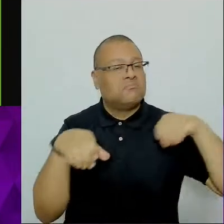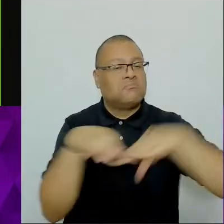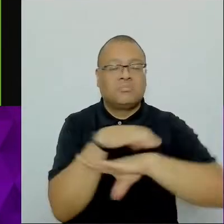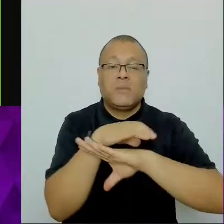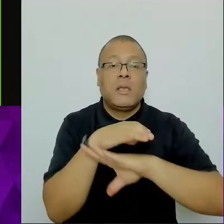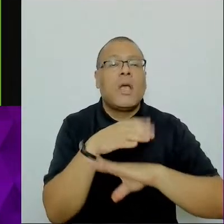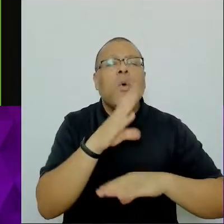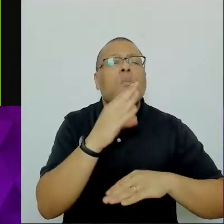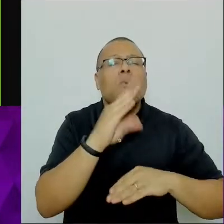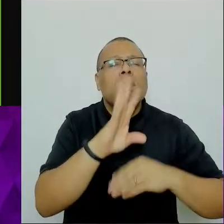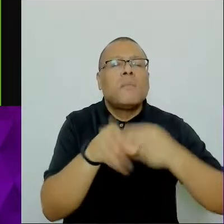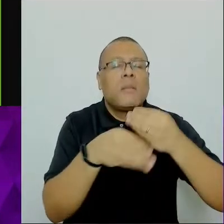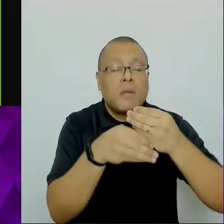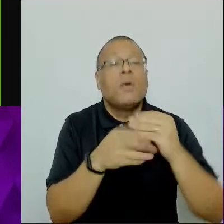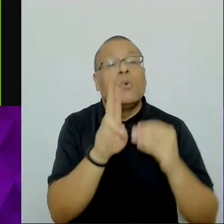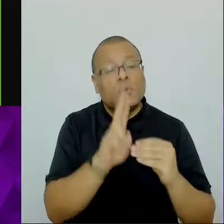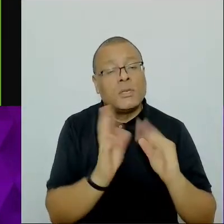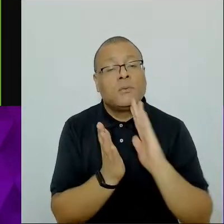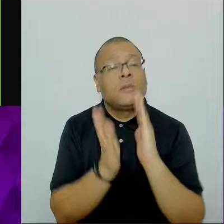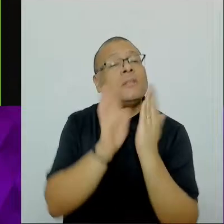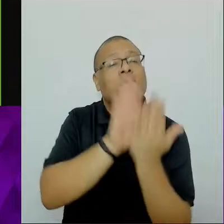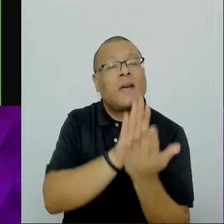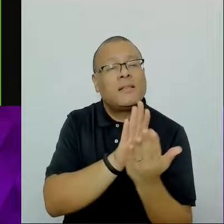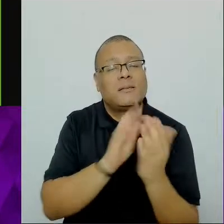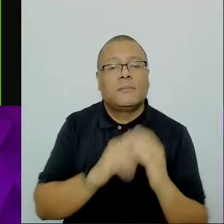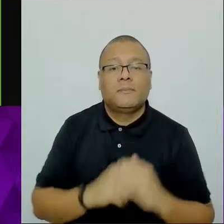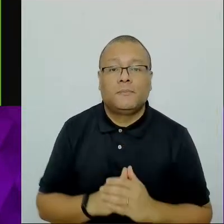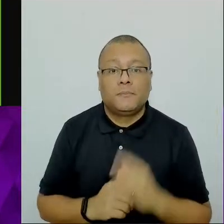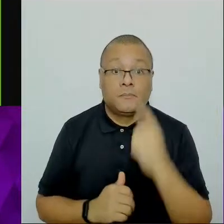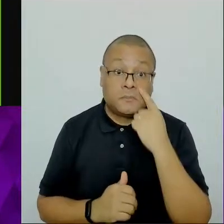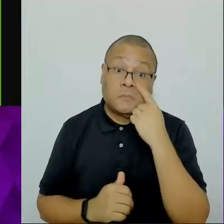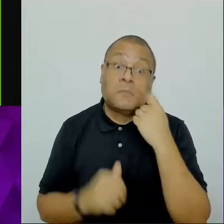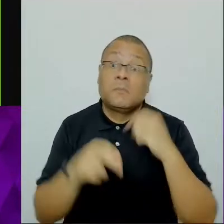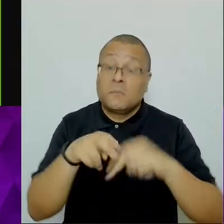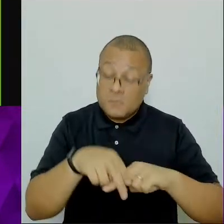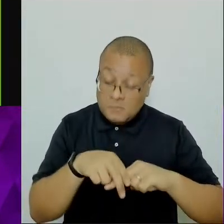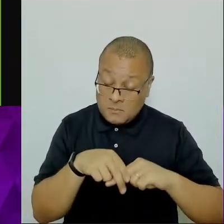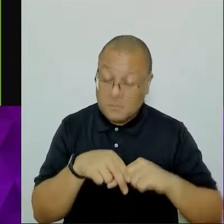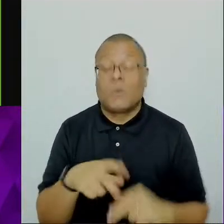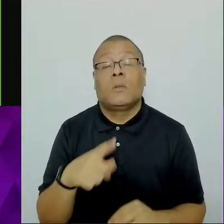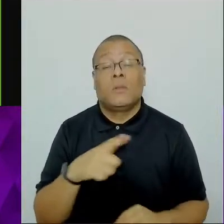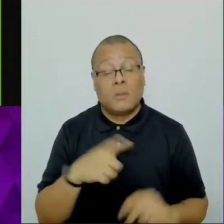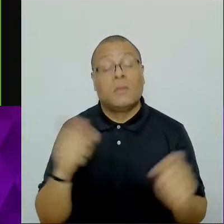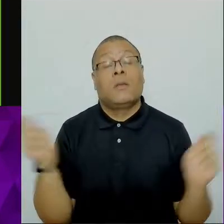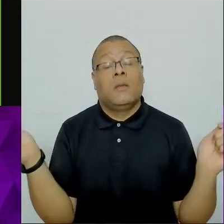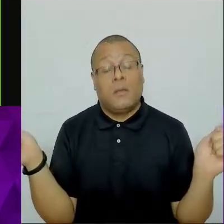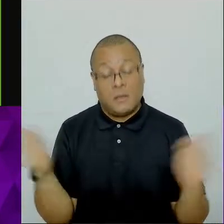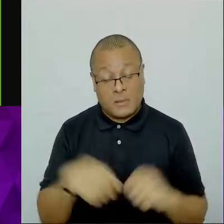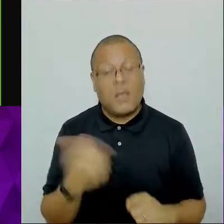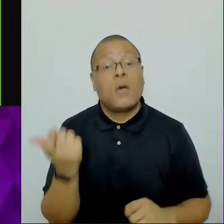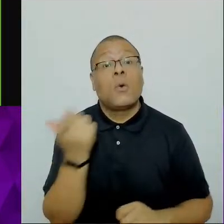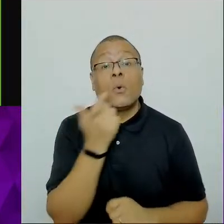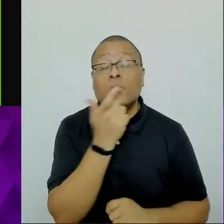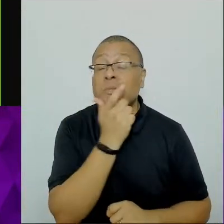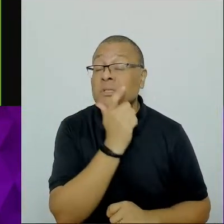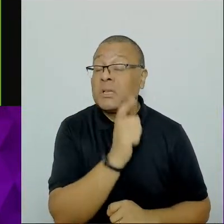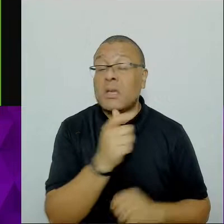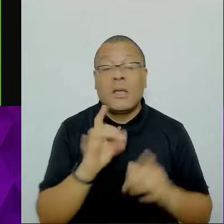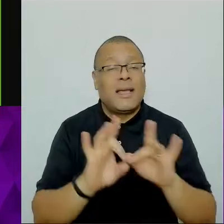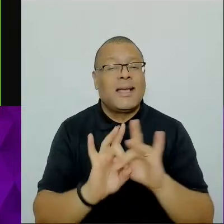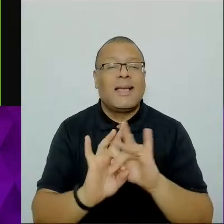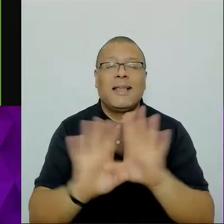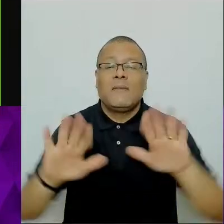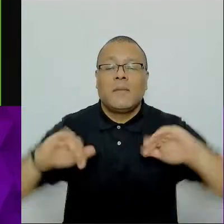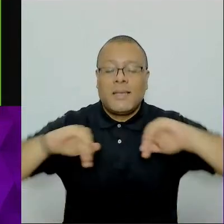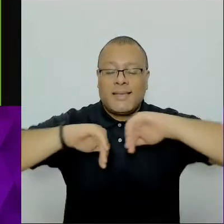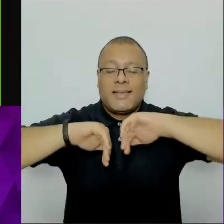implementadas através de interfaces. Então, com isso, dessa forma, ela, né, permite que a gente fique totalmente separado